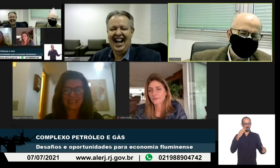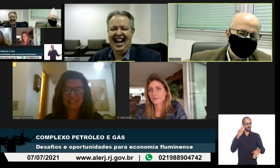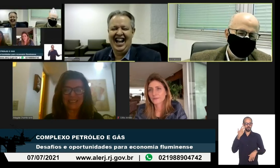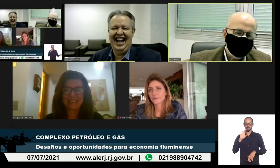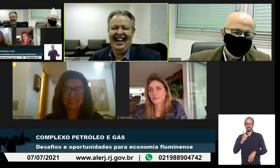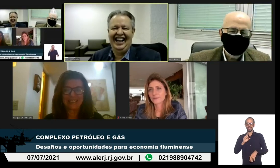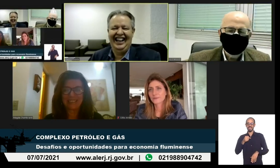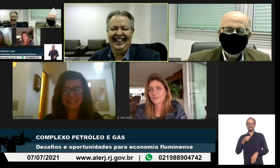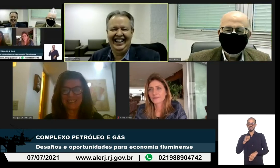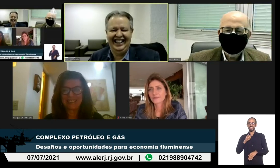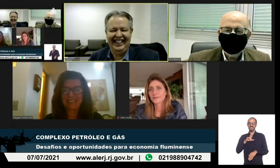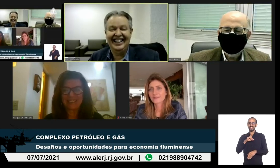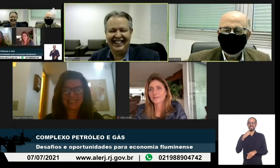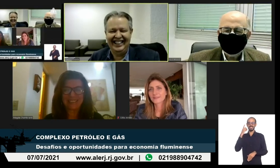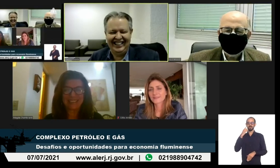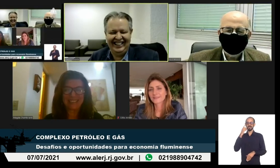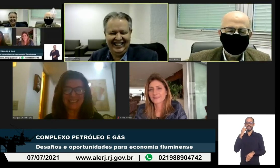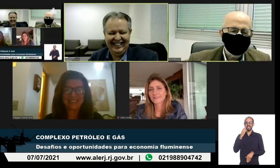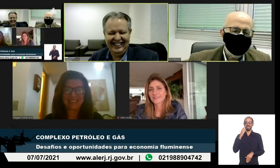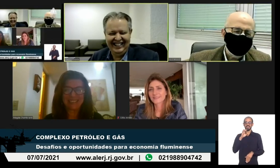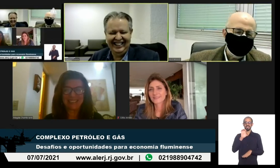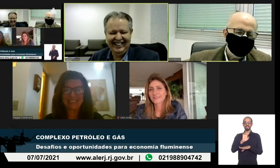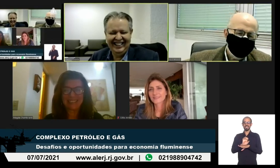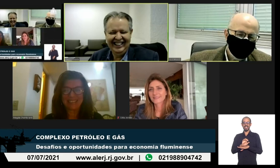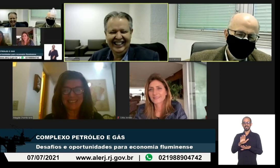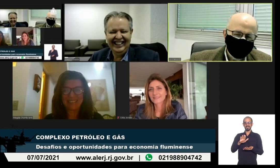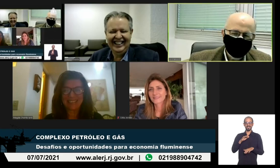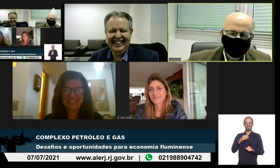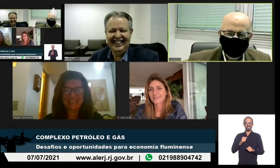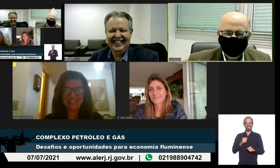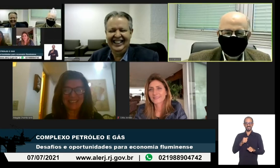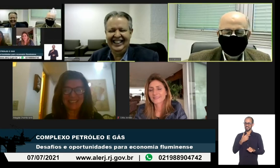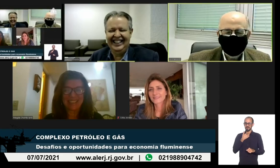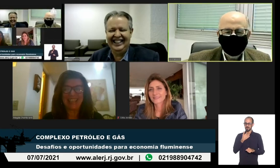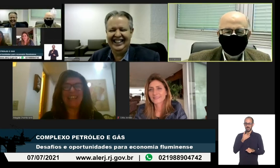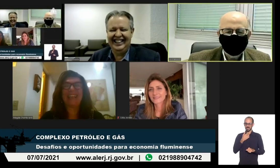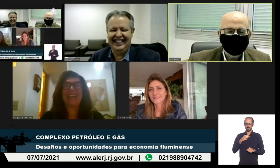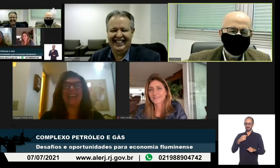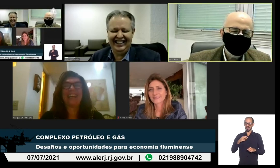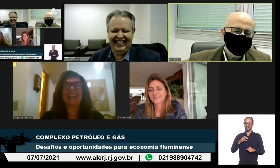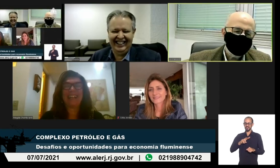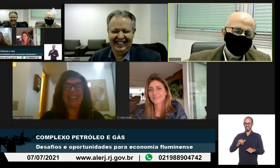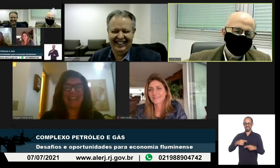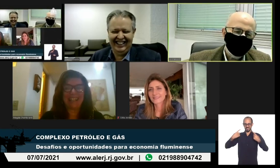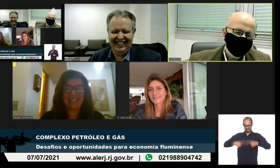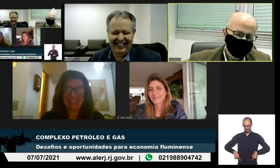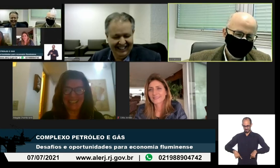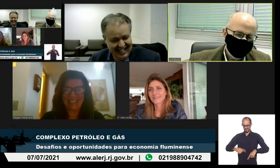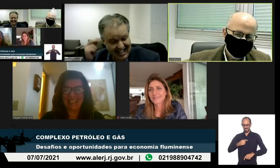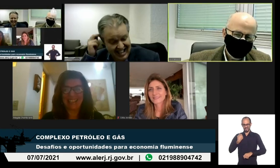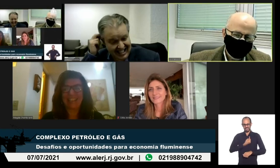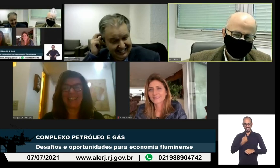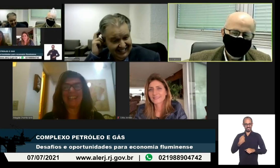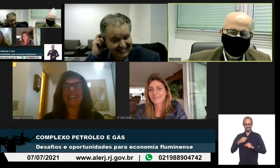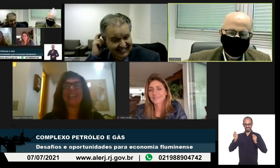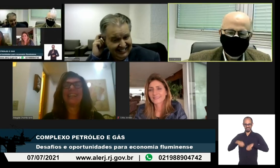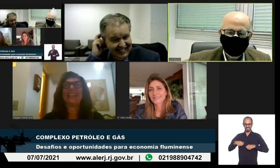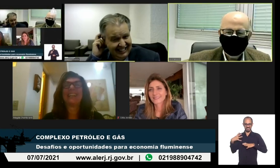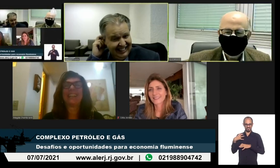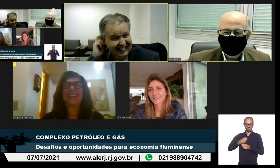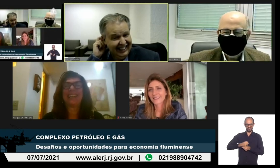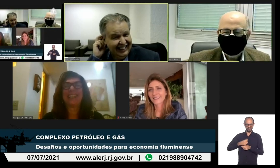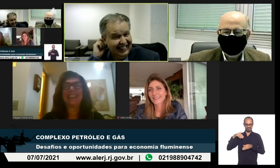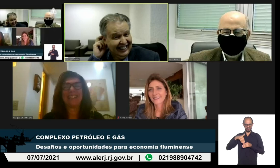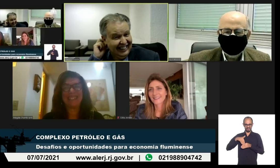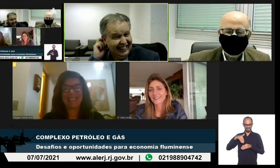né, deputado? Não, ele vai ser nosso competidor e vai deixar votos de gente somados. Né?